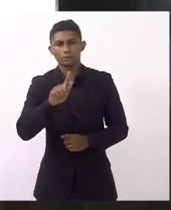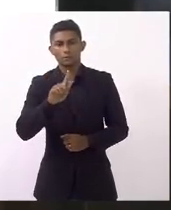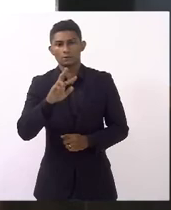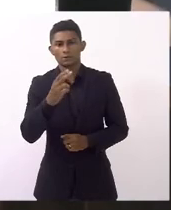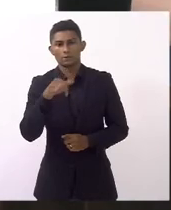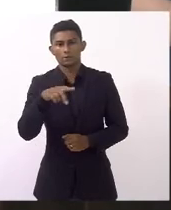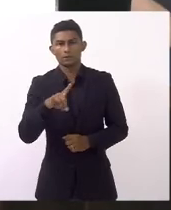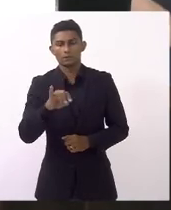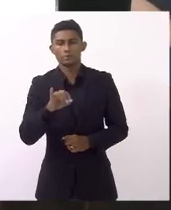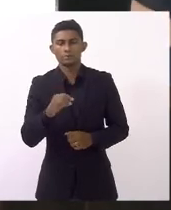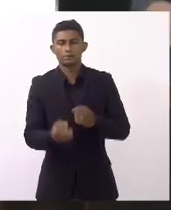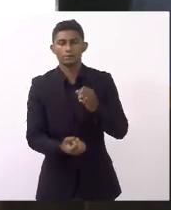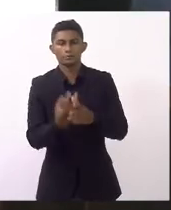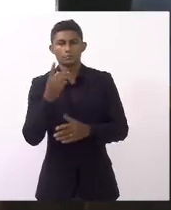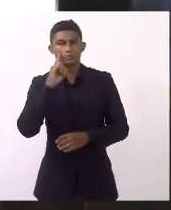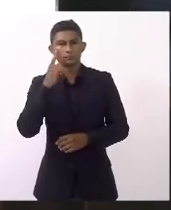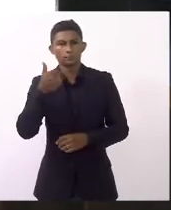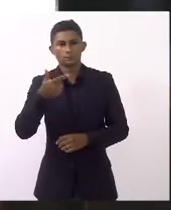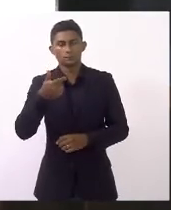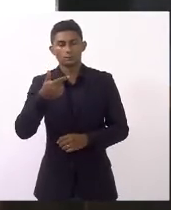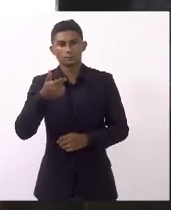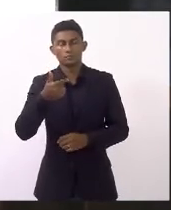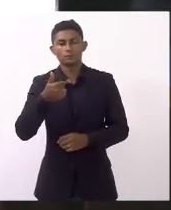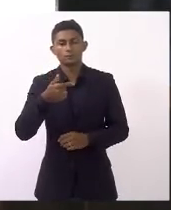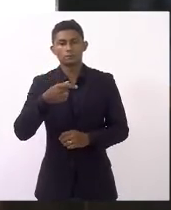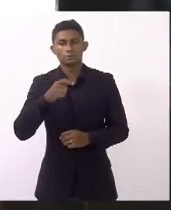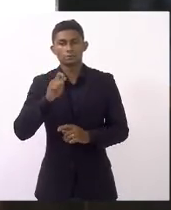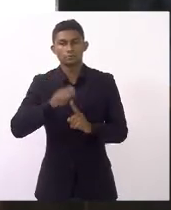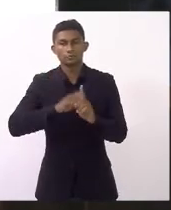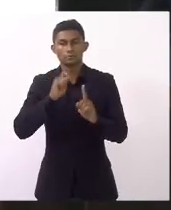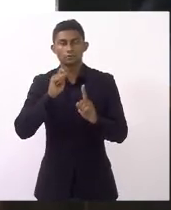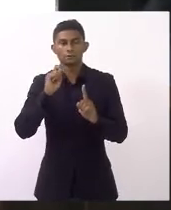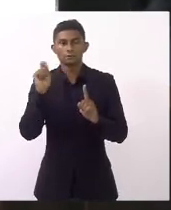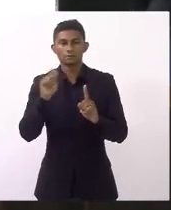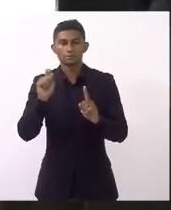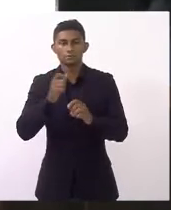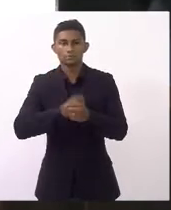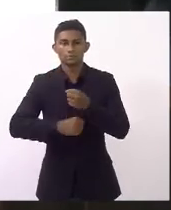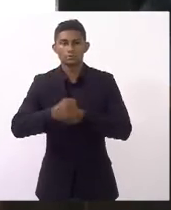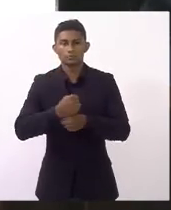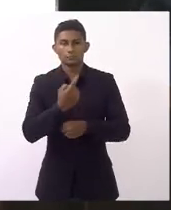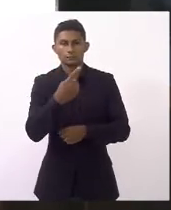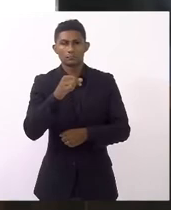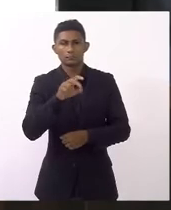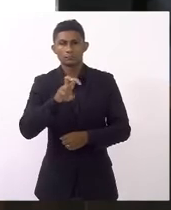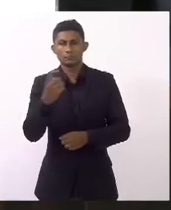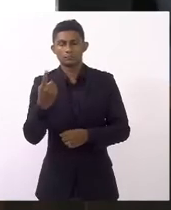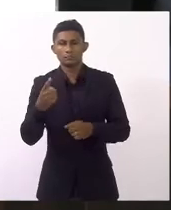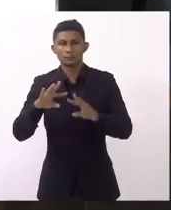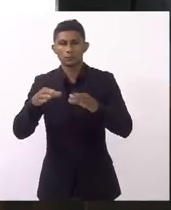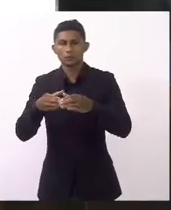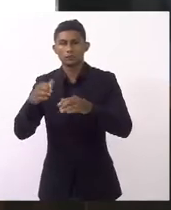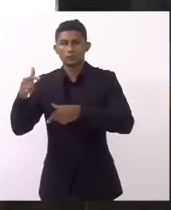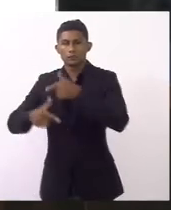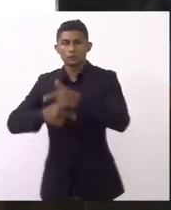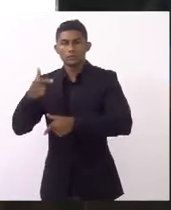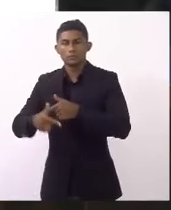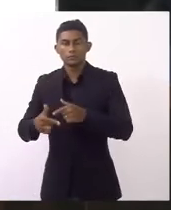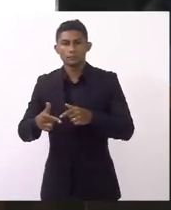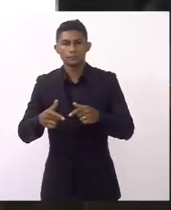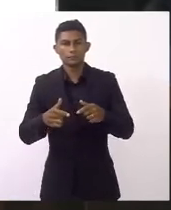fundado em Doze de agosto de 1951 por um grupo de trabalhadores da região